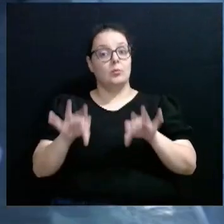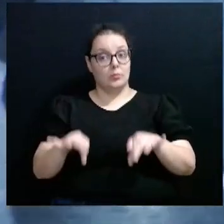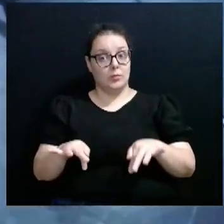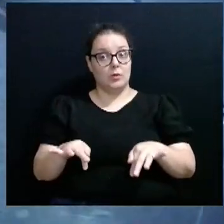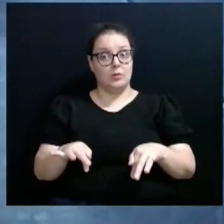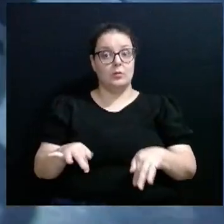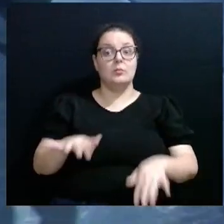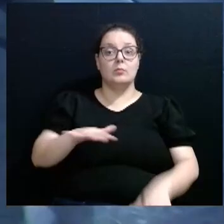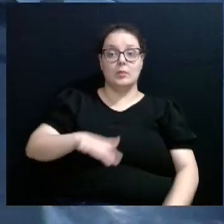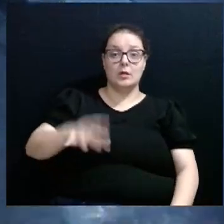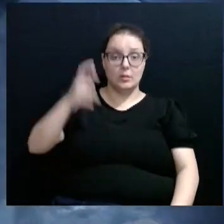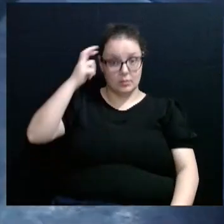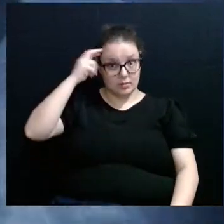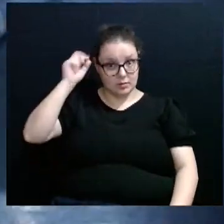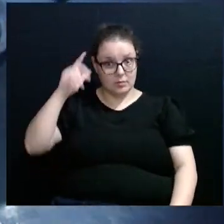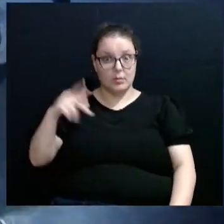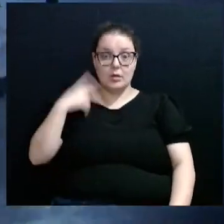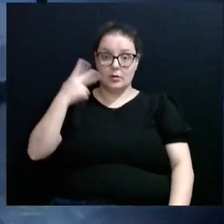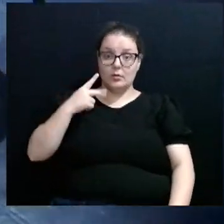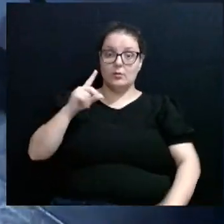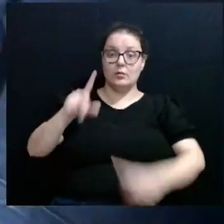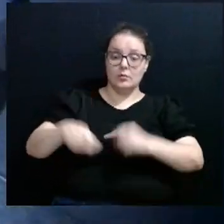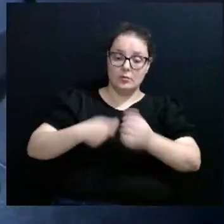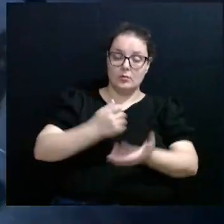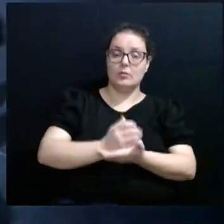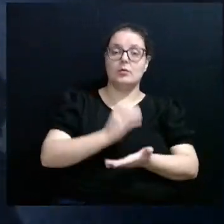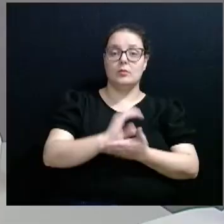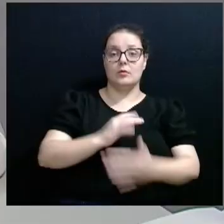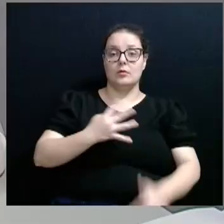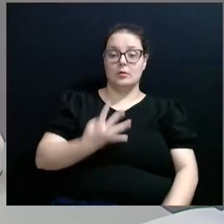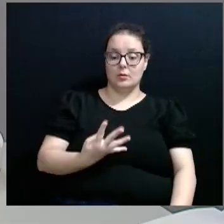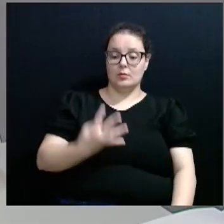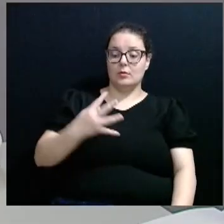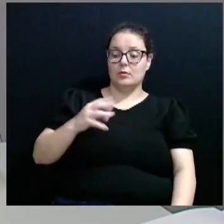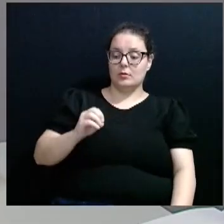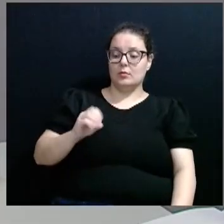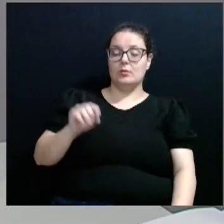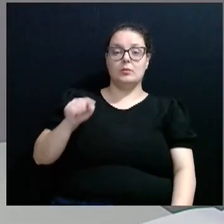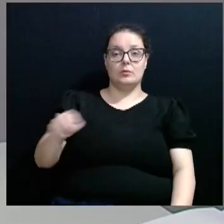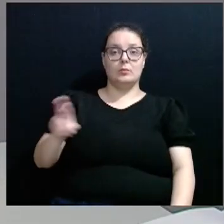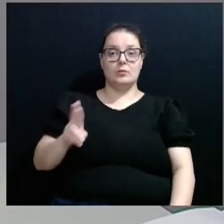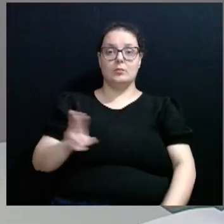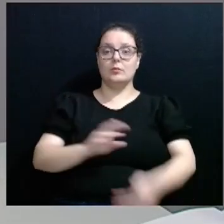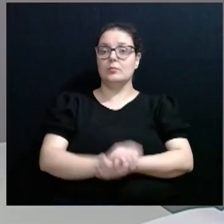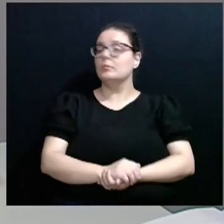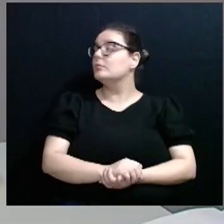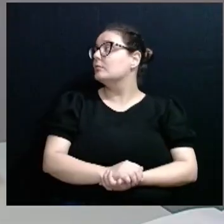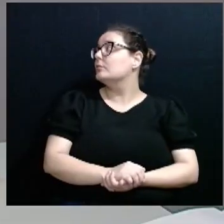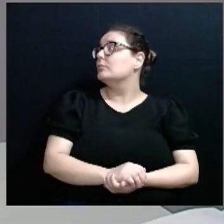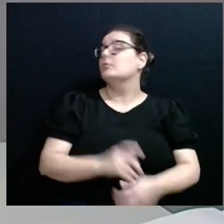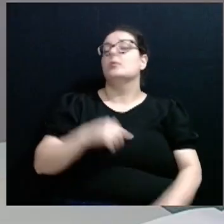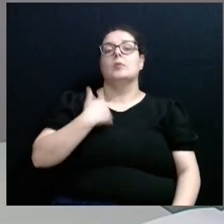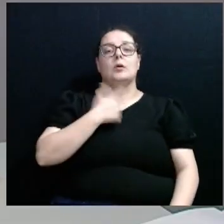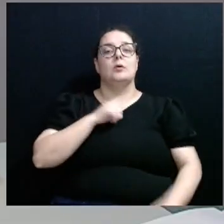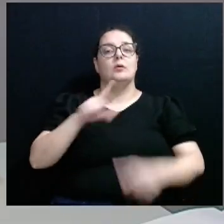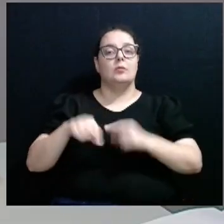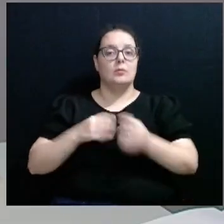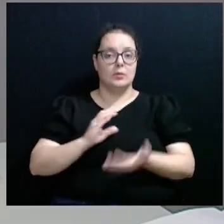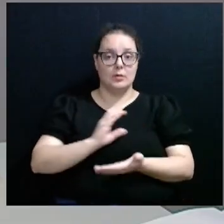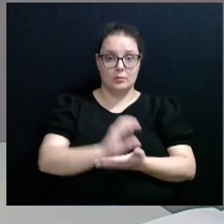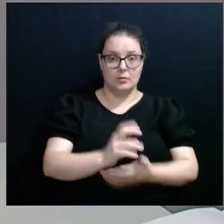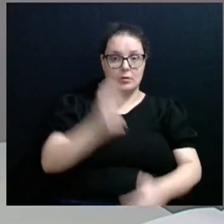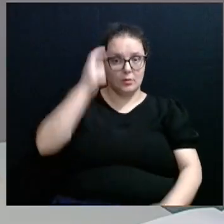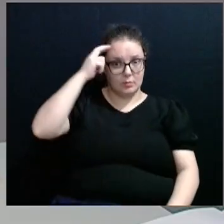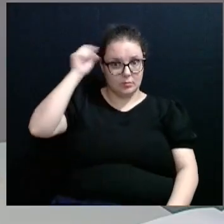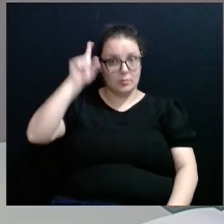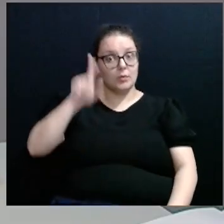a vereadora destinou um montante de R$400 mil. Nós também fizemos destinação para cultura, muito importante.